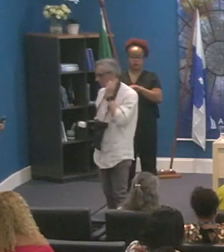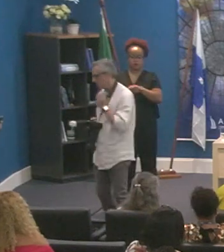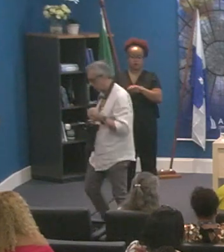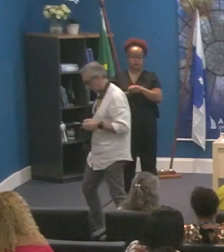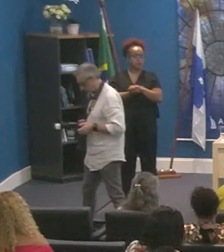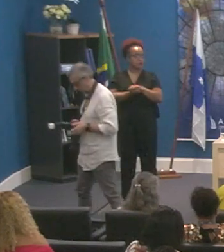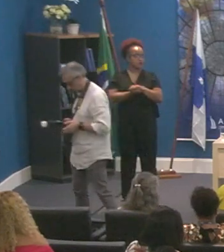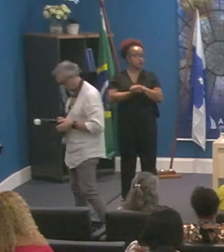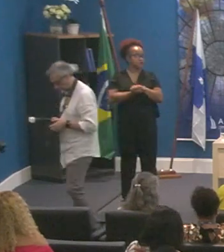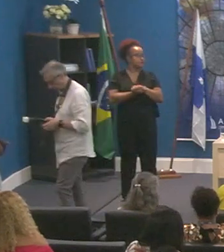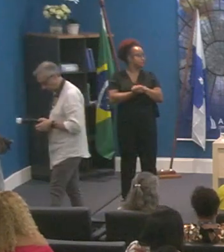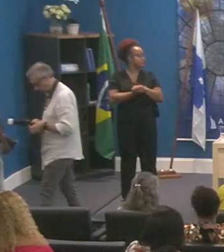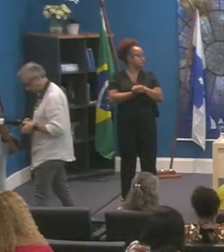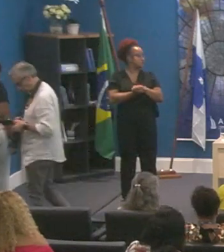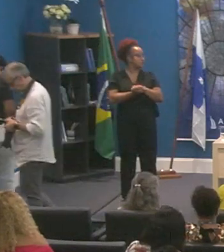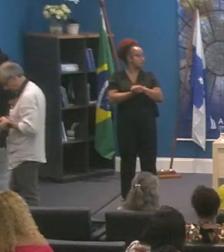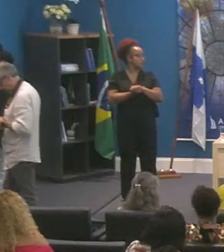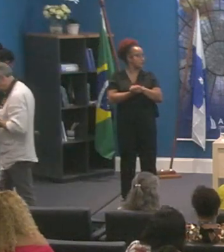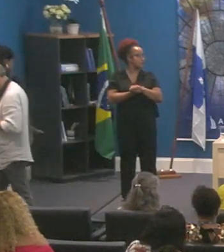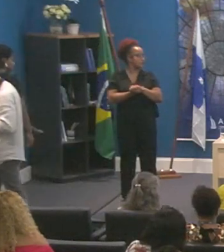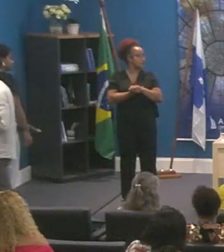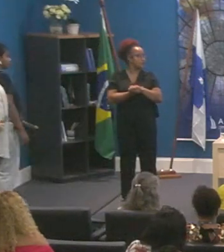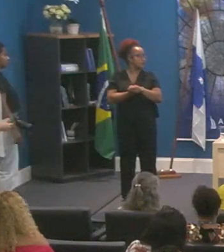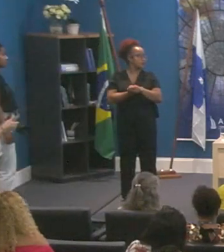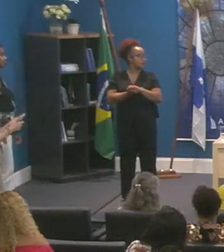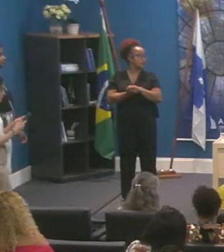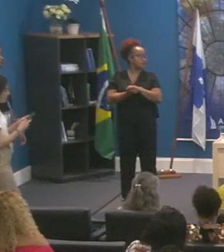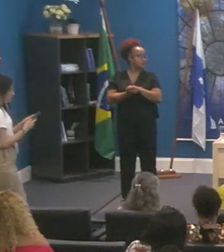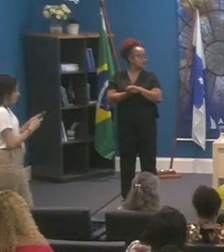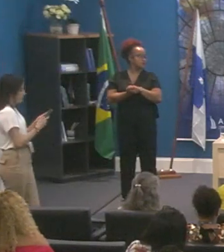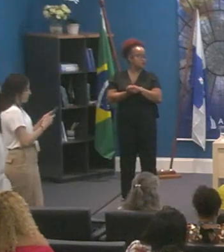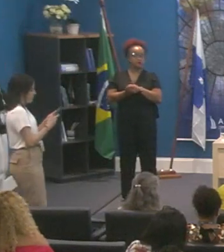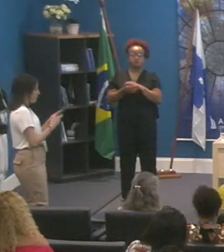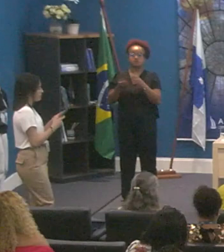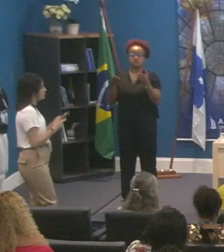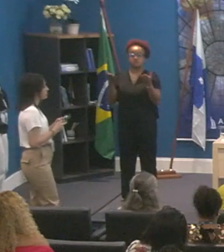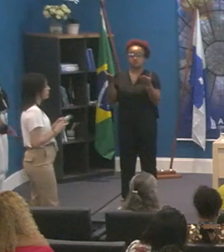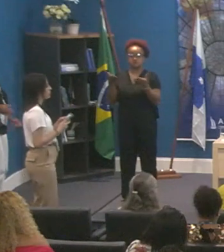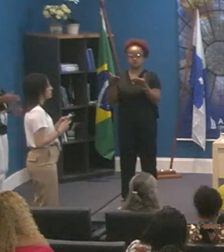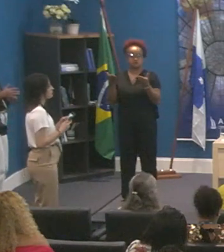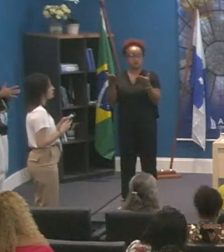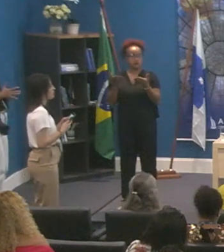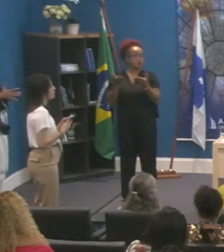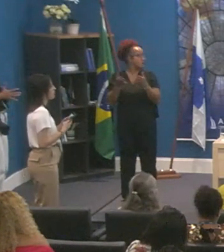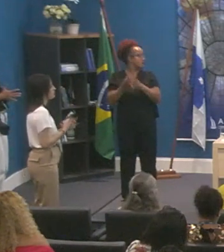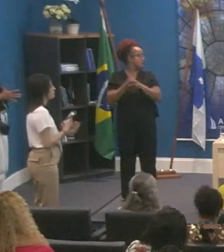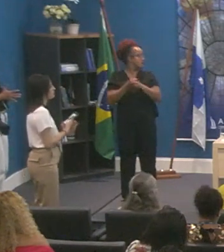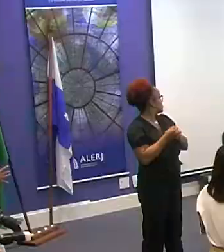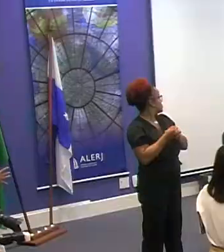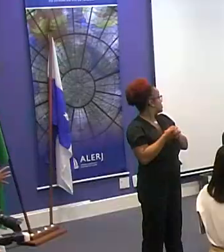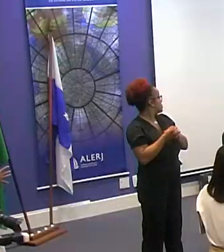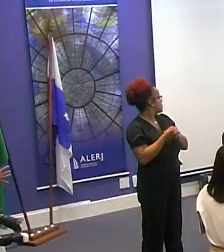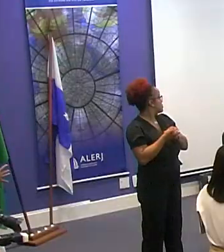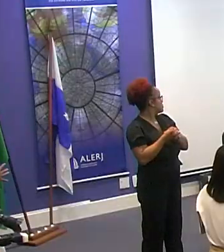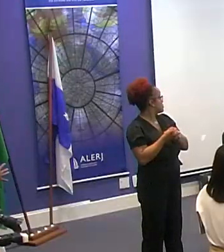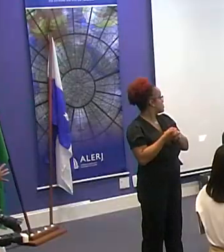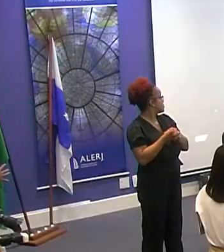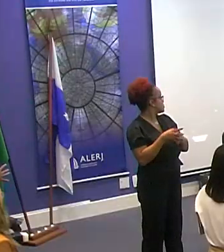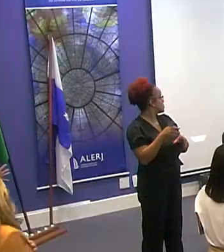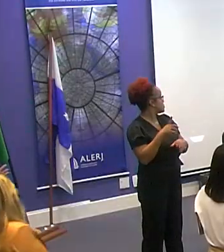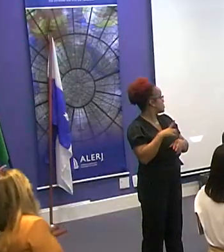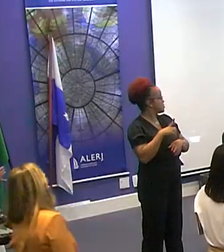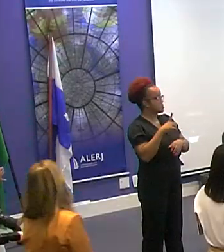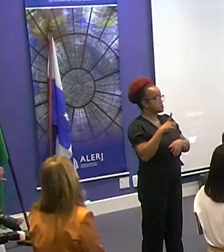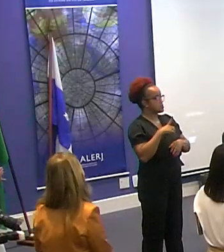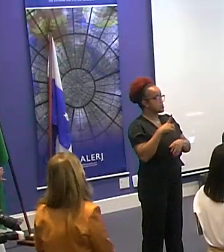Deus. Gostaria, então, de chamar aqui, né, as pessoas de instituições. Oi. Nós temos